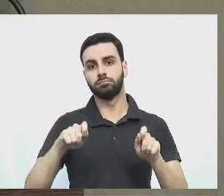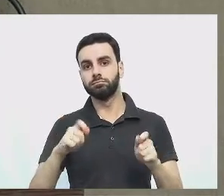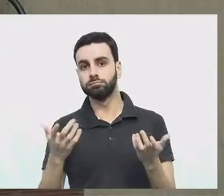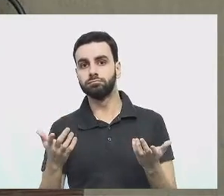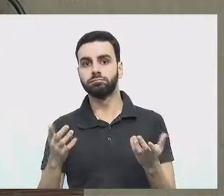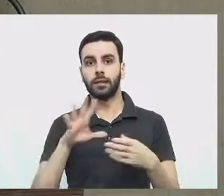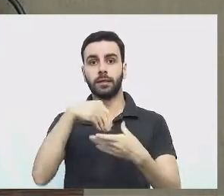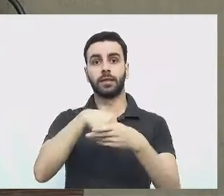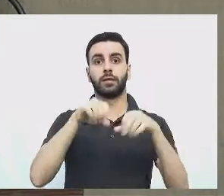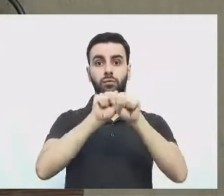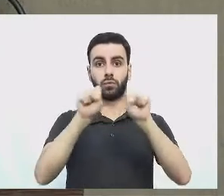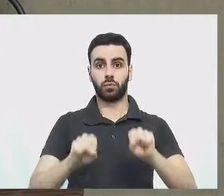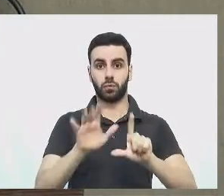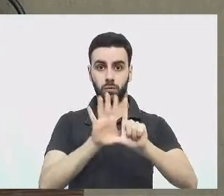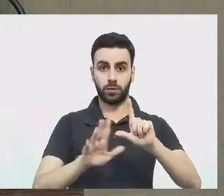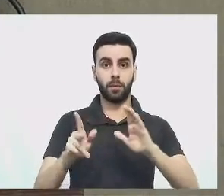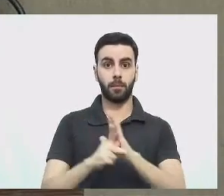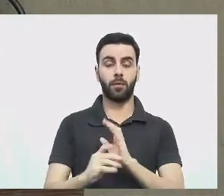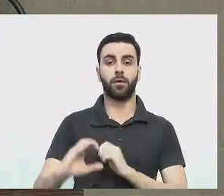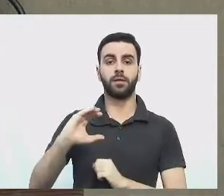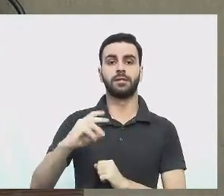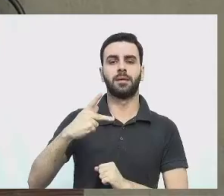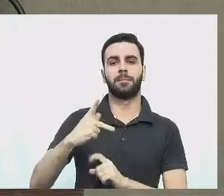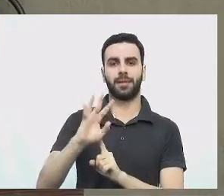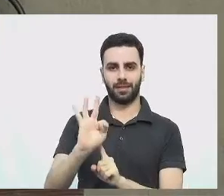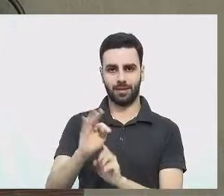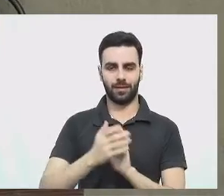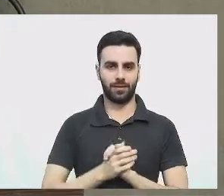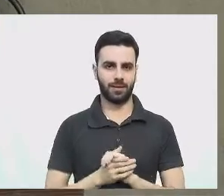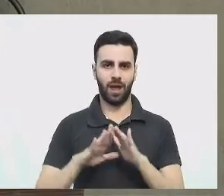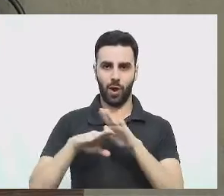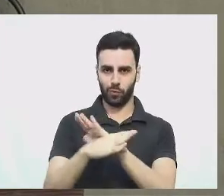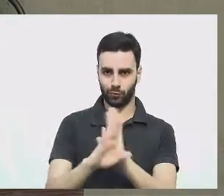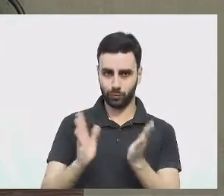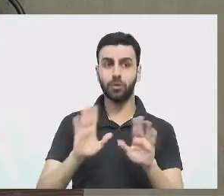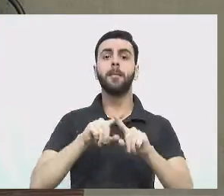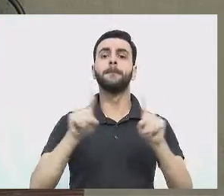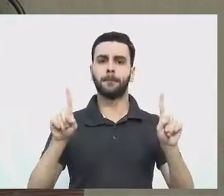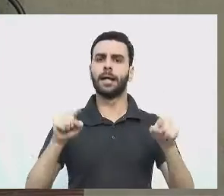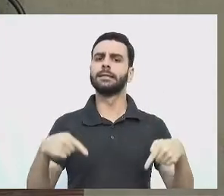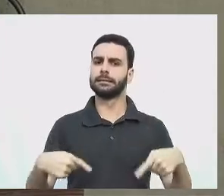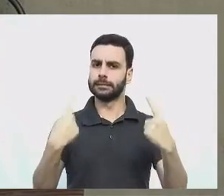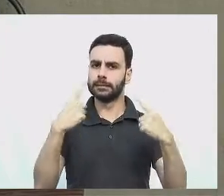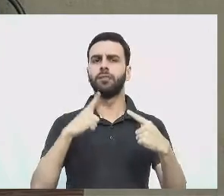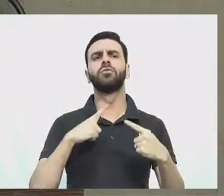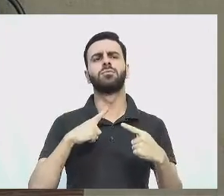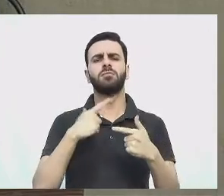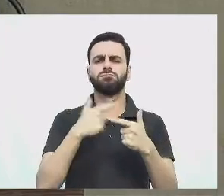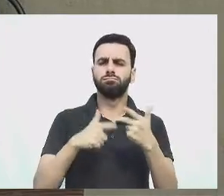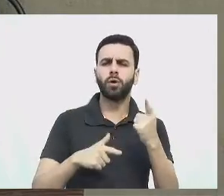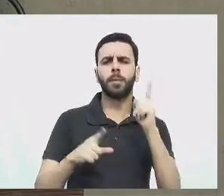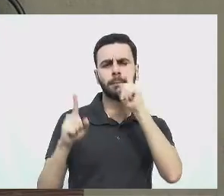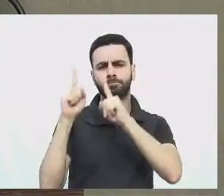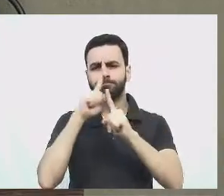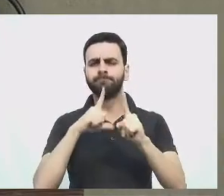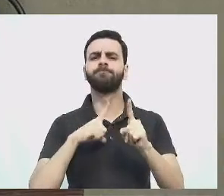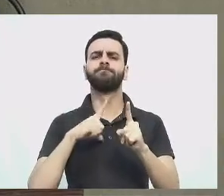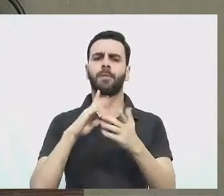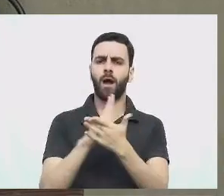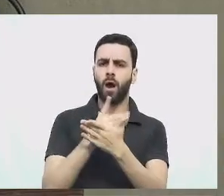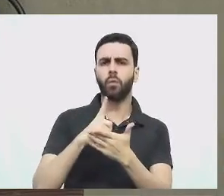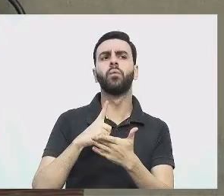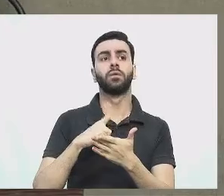numa plataforma que o próprio CPT utilizava. Mas foi um desafio muito grande, com muitos problemas no início. As aulas